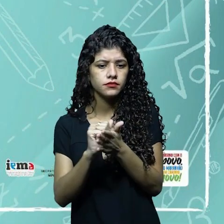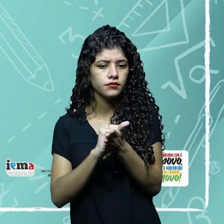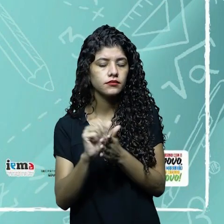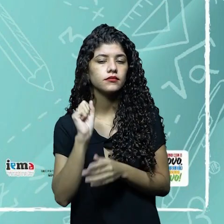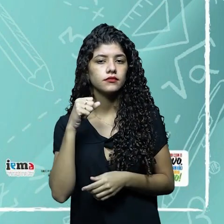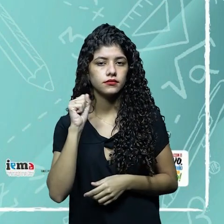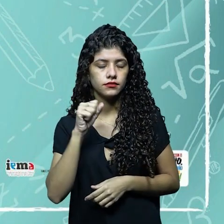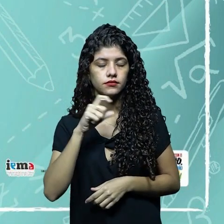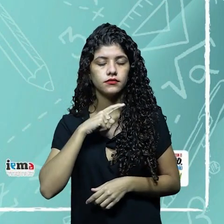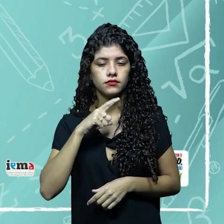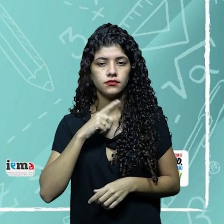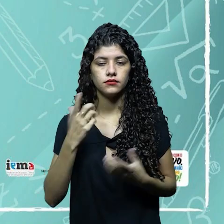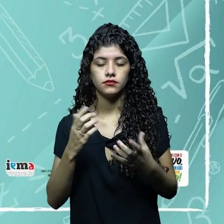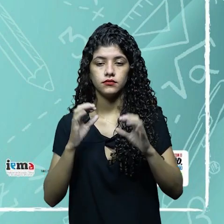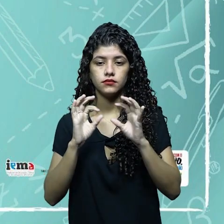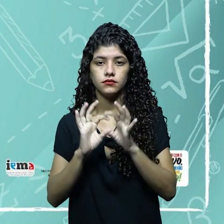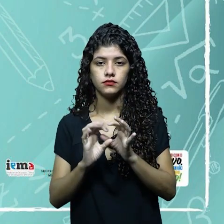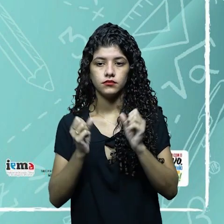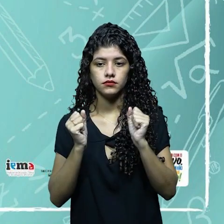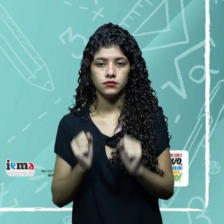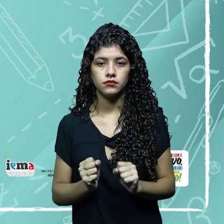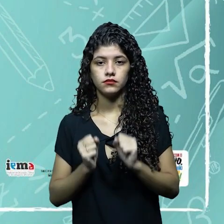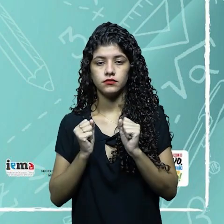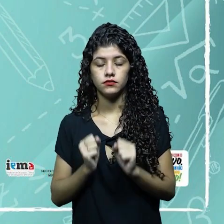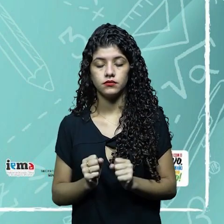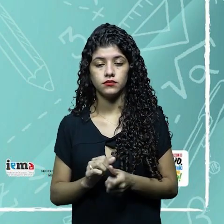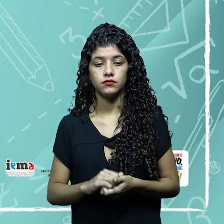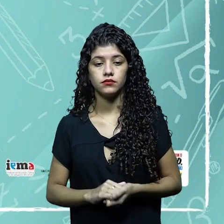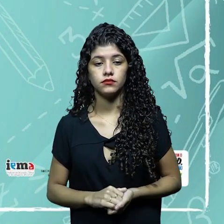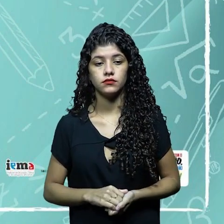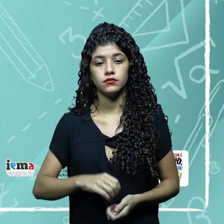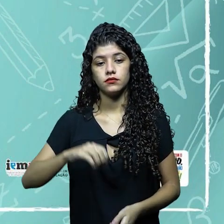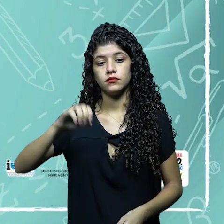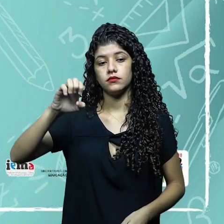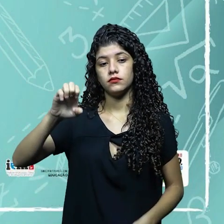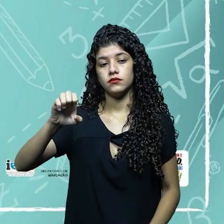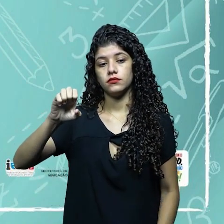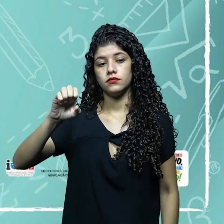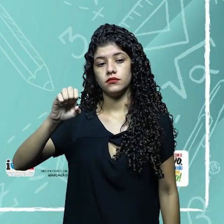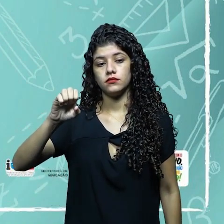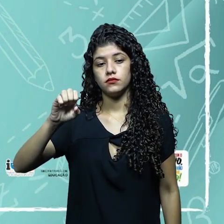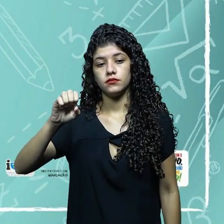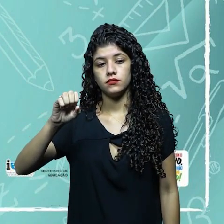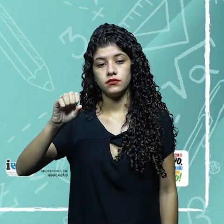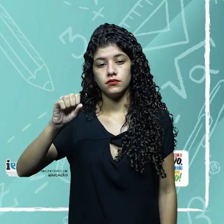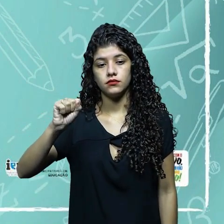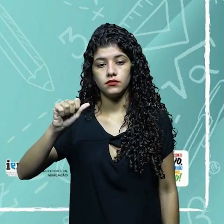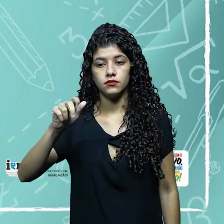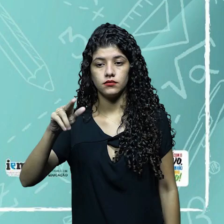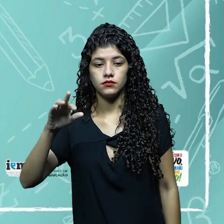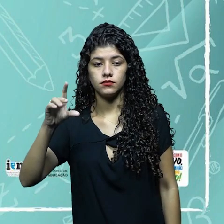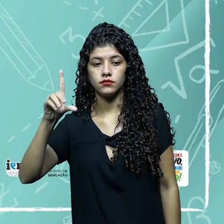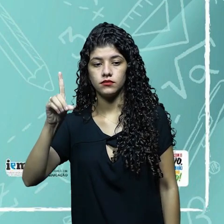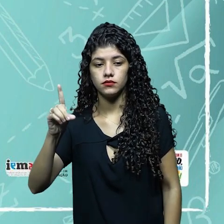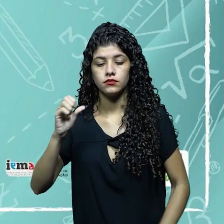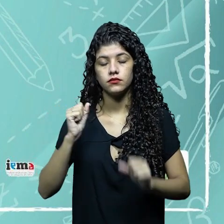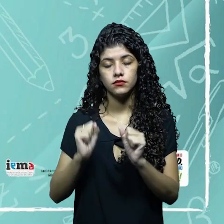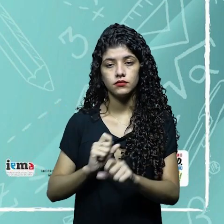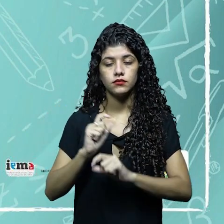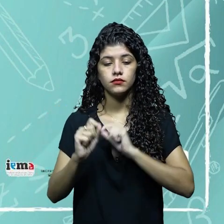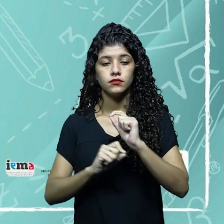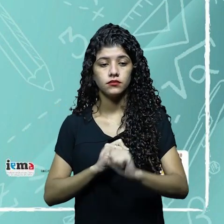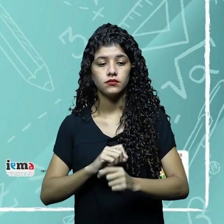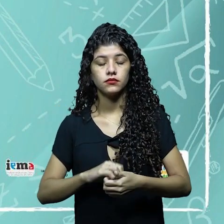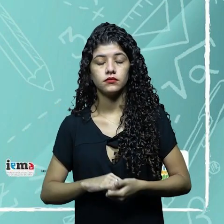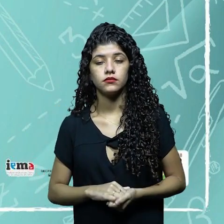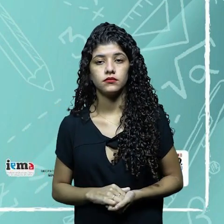tirar? Tem. Tem um comando chamado explodir, que aí você poderia aplicar essa figura. Aí o que